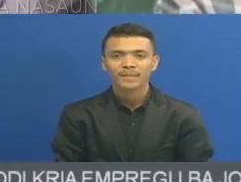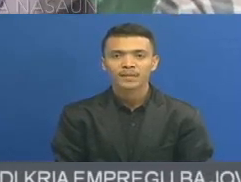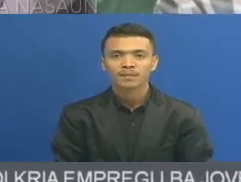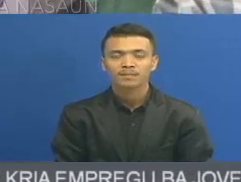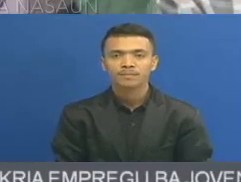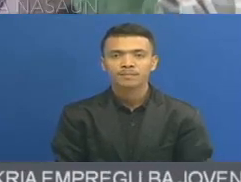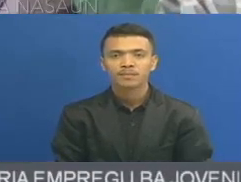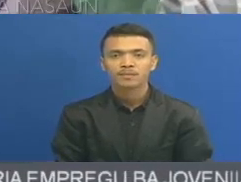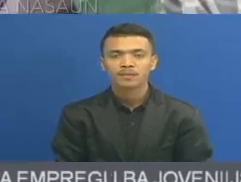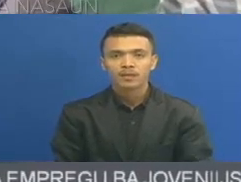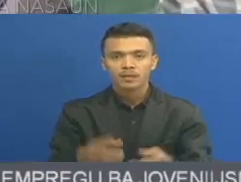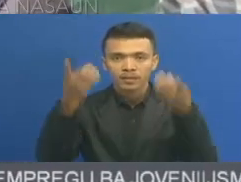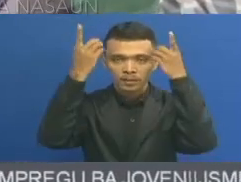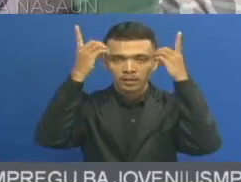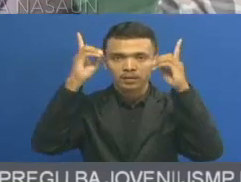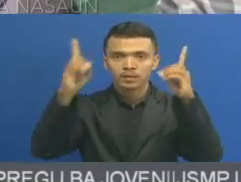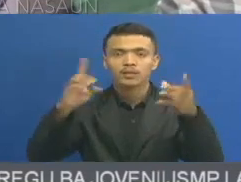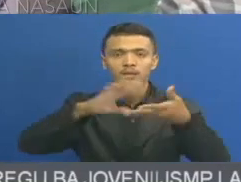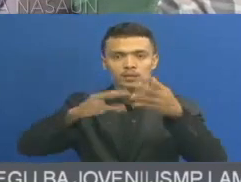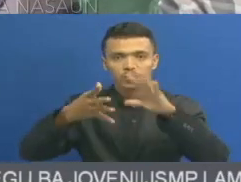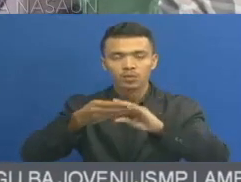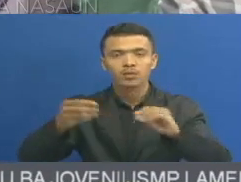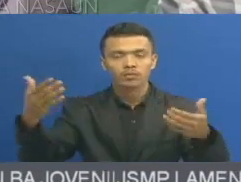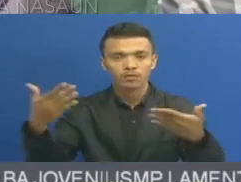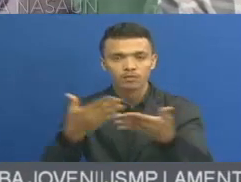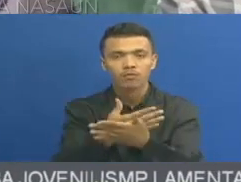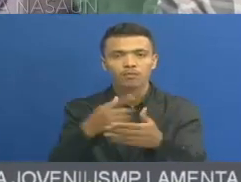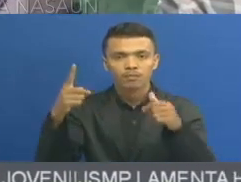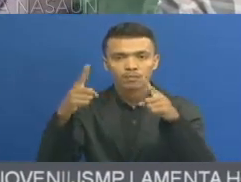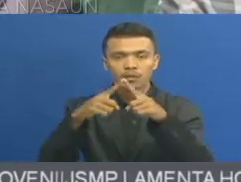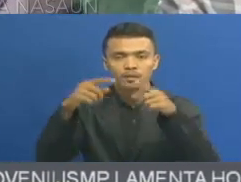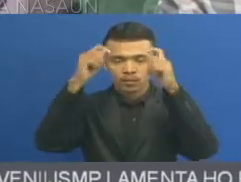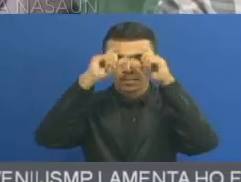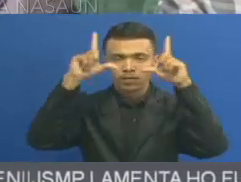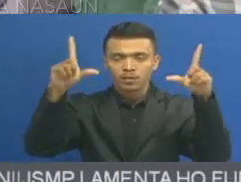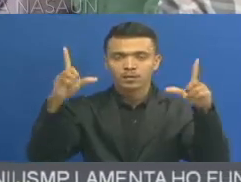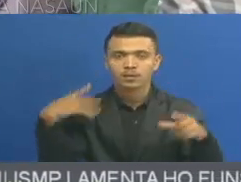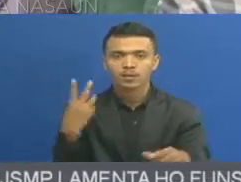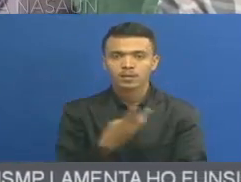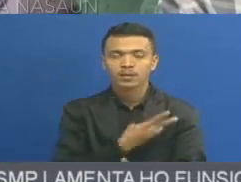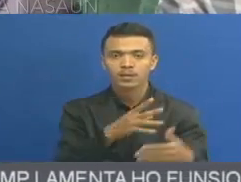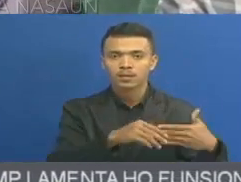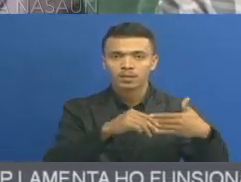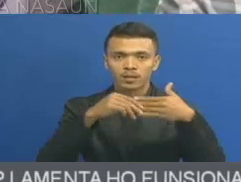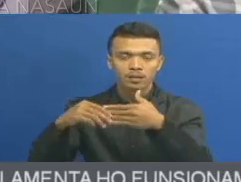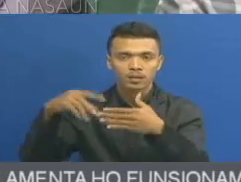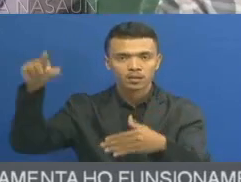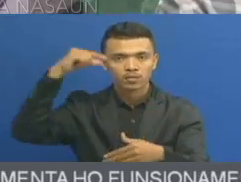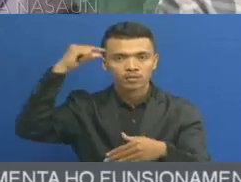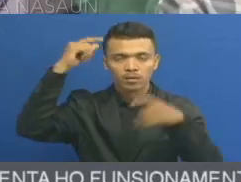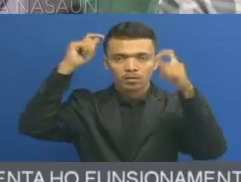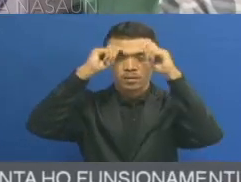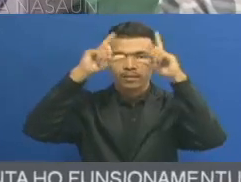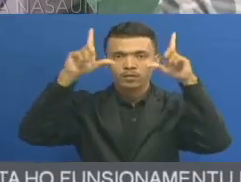Marca a história primeira vez e a Timor-Leste e tenha Ulumbot governo